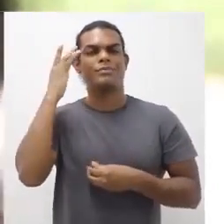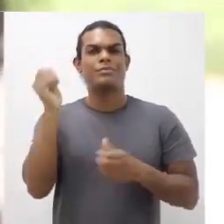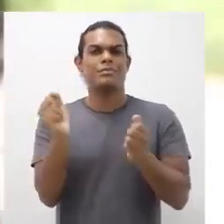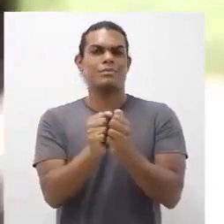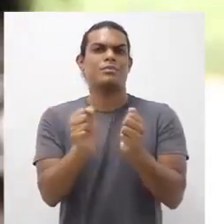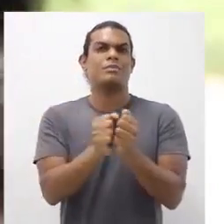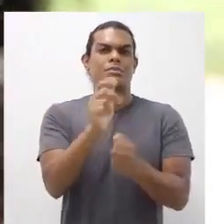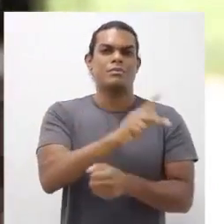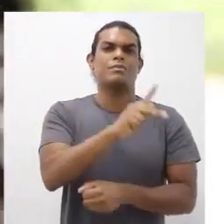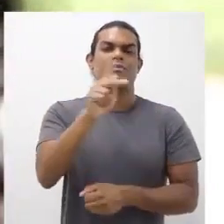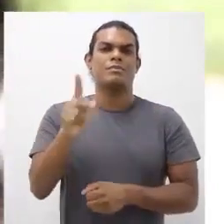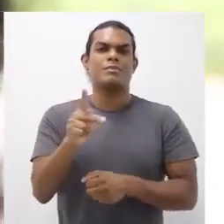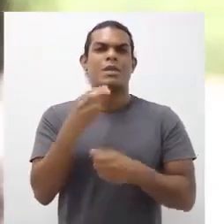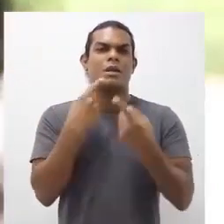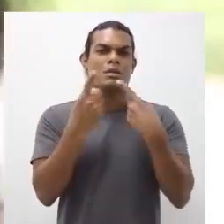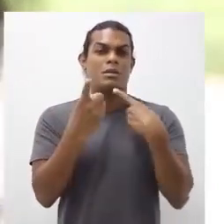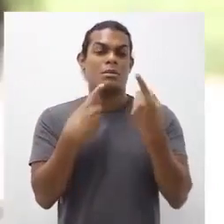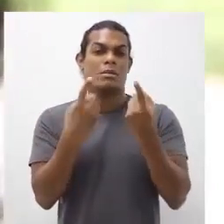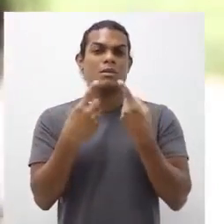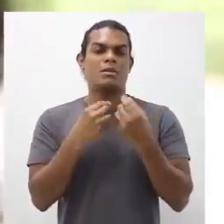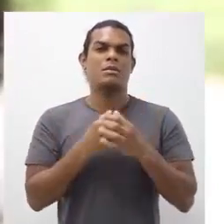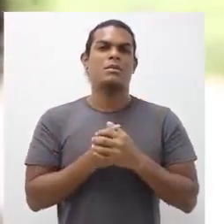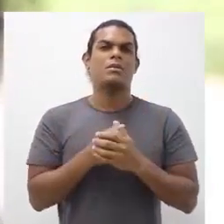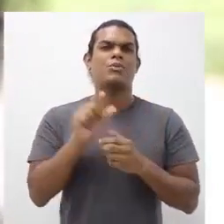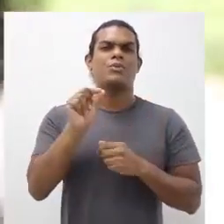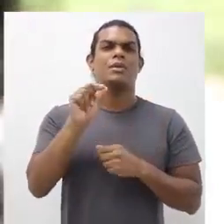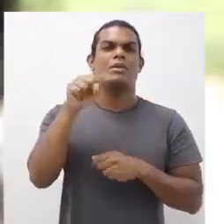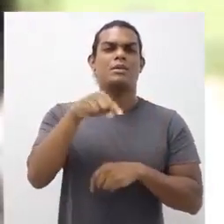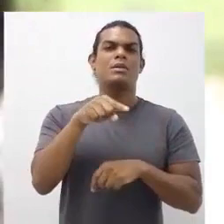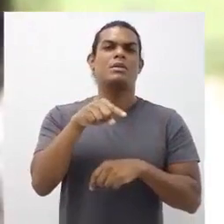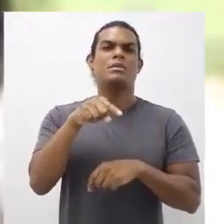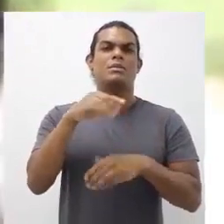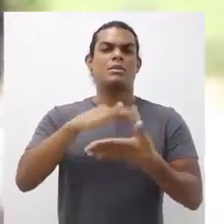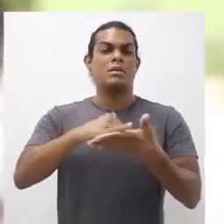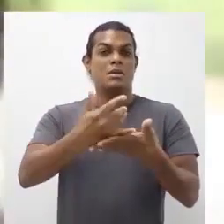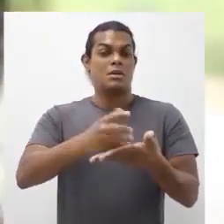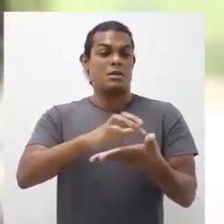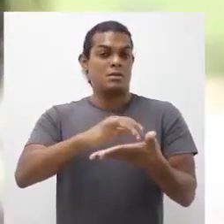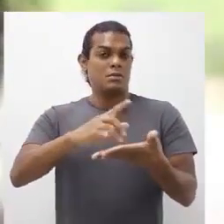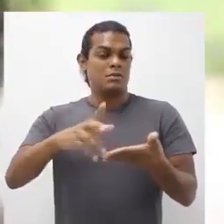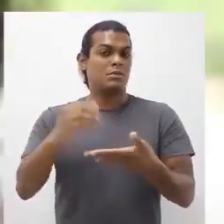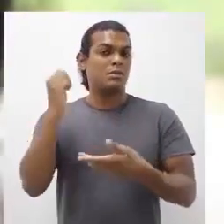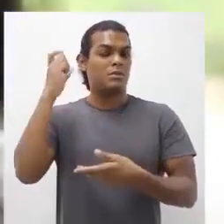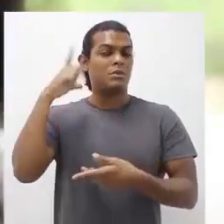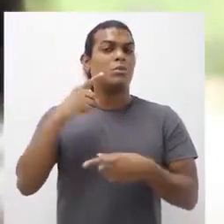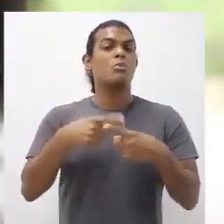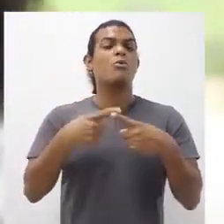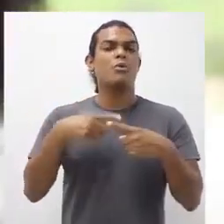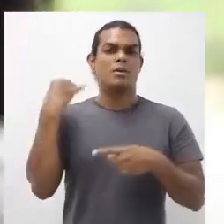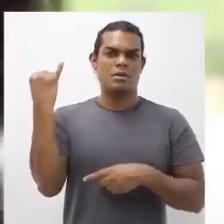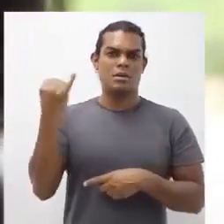é importante a gente discutir o que esses dispositivos trazem,